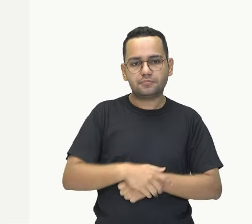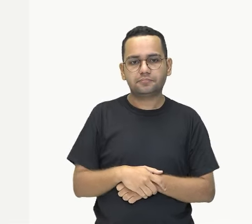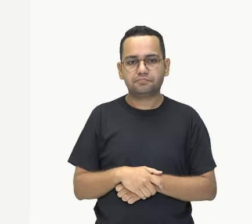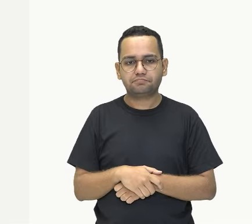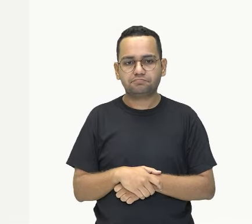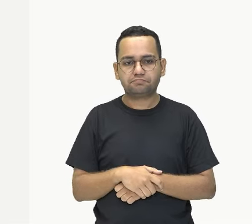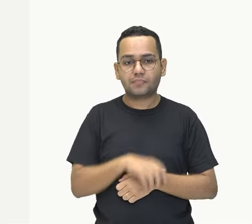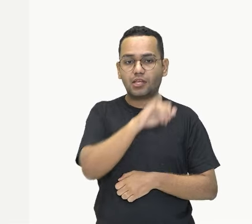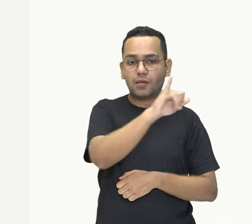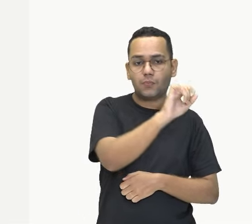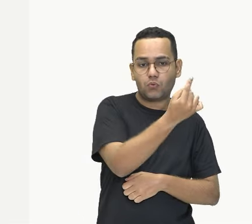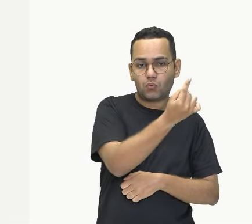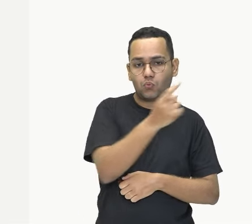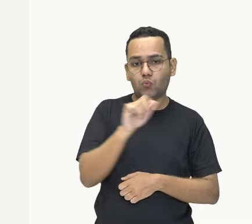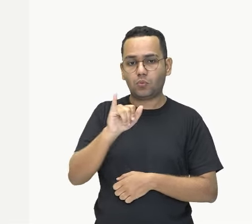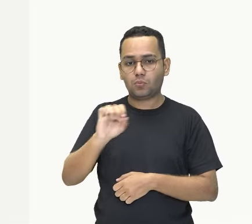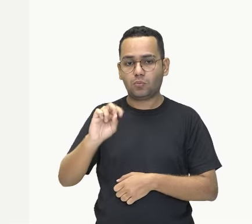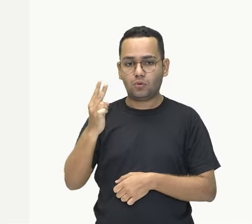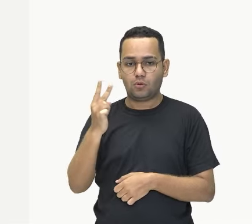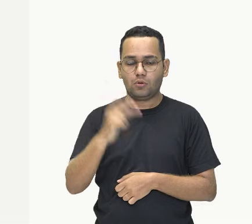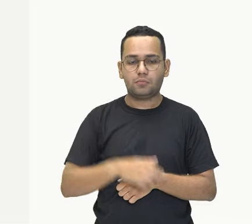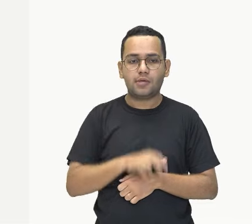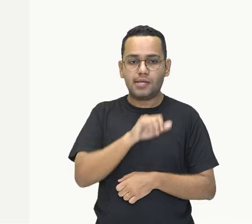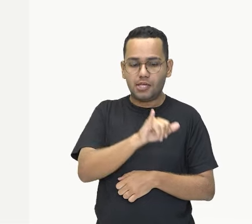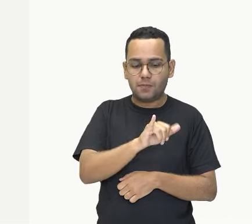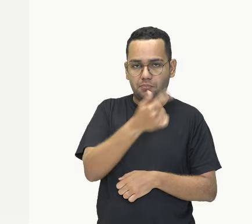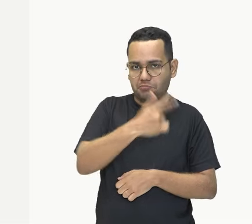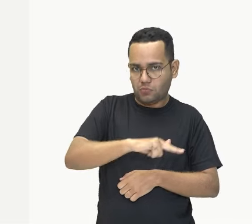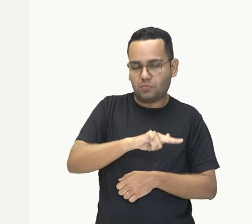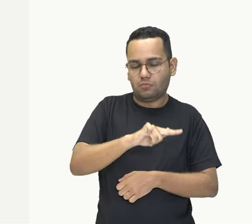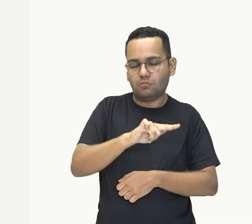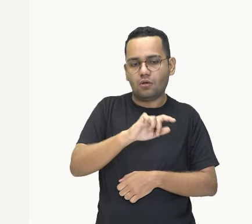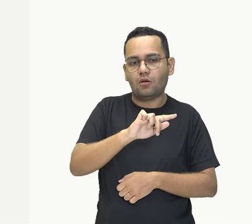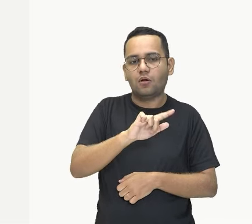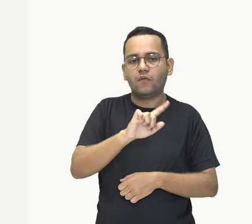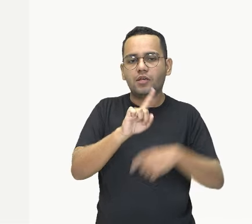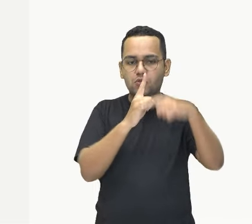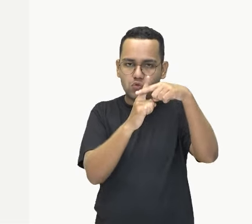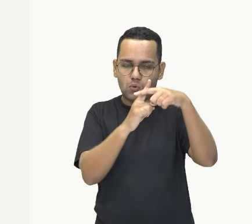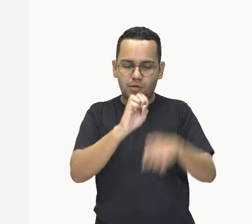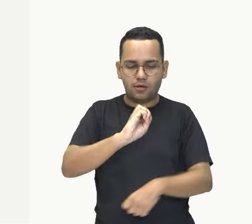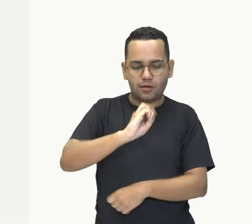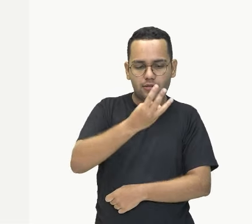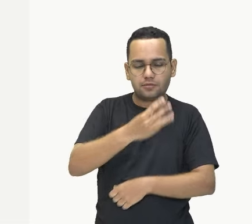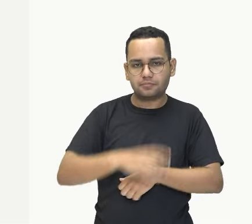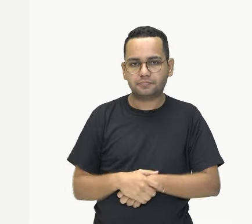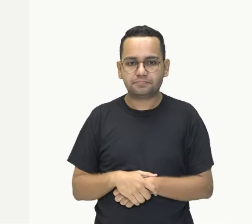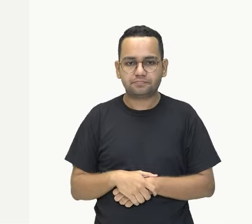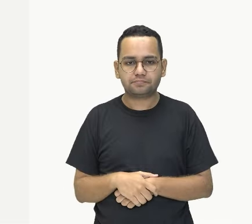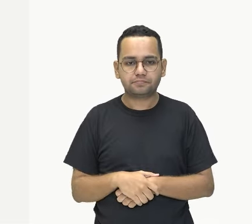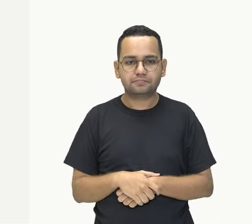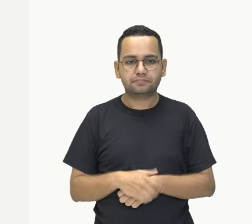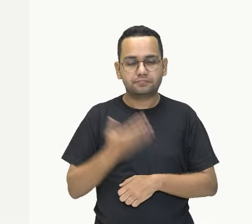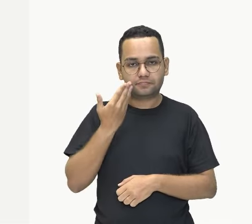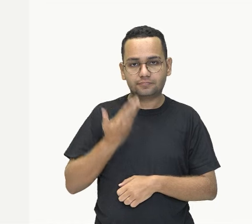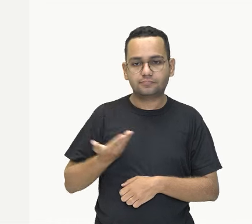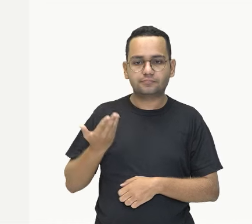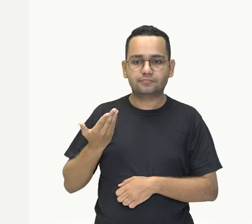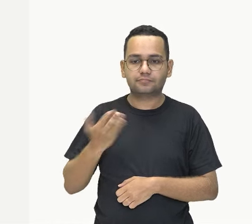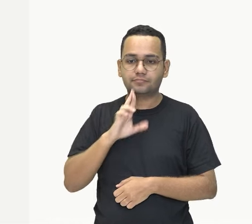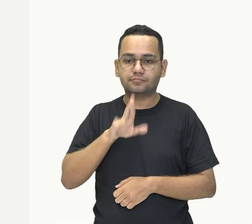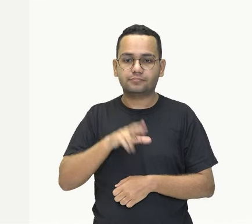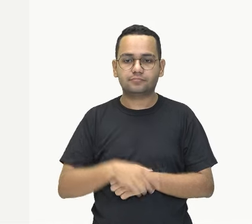y ao quadrado. 1 mais 2, 3, y ao cubo. Então, minha resposta,